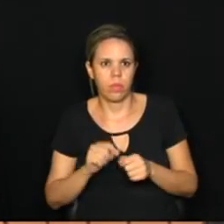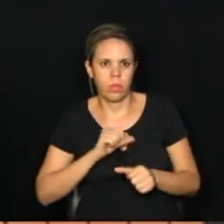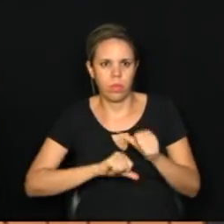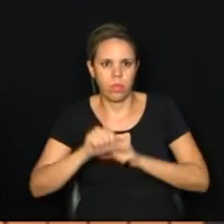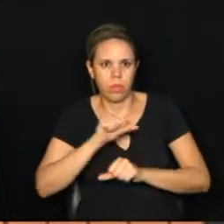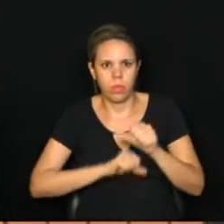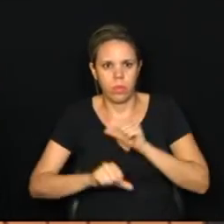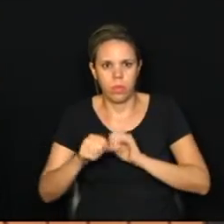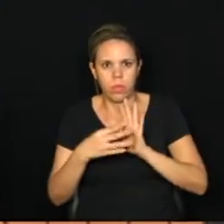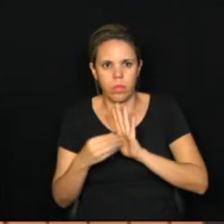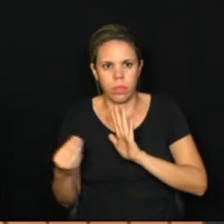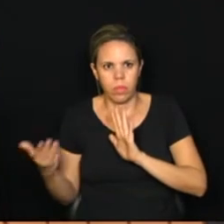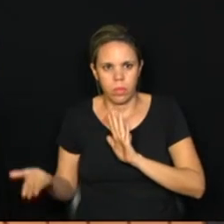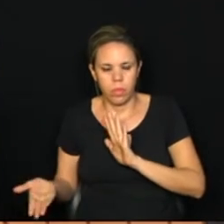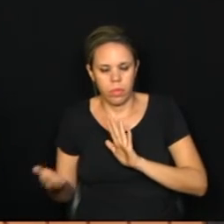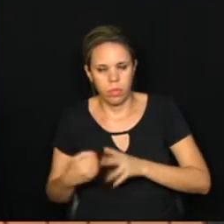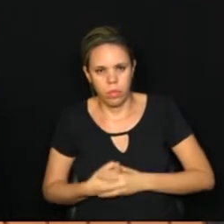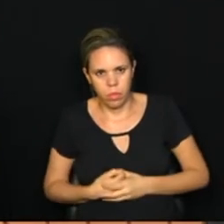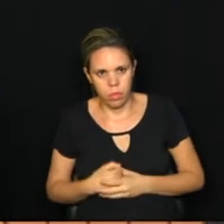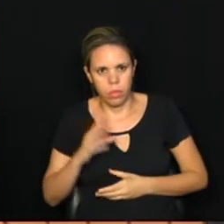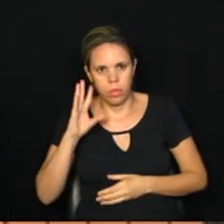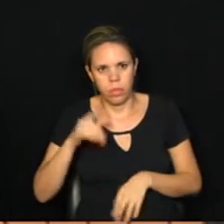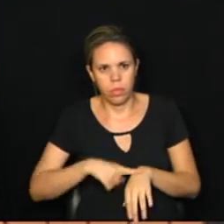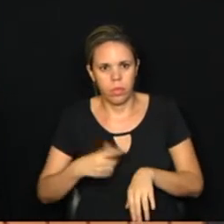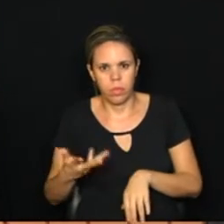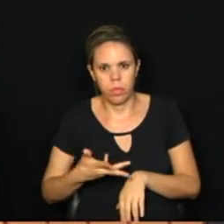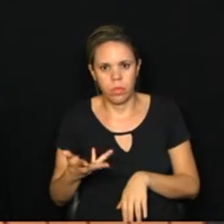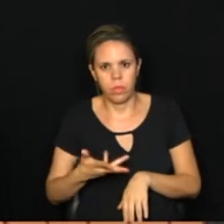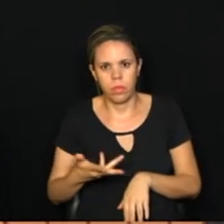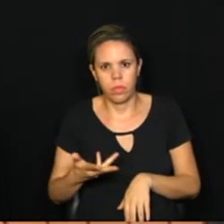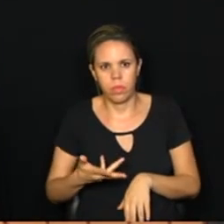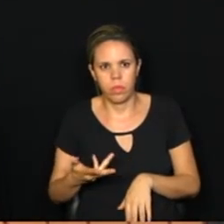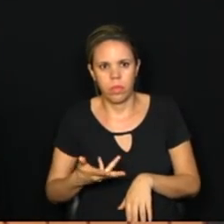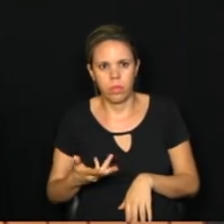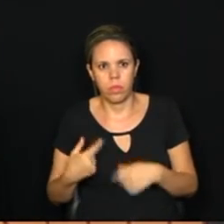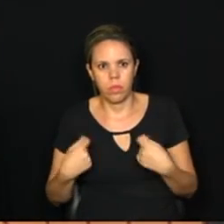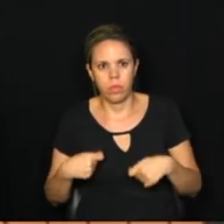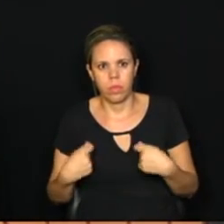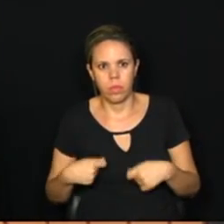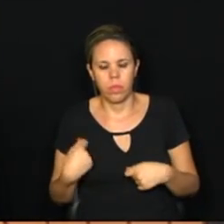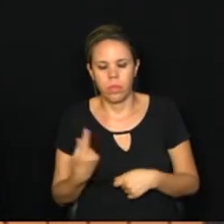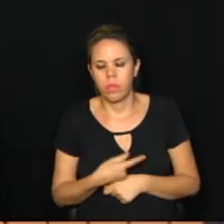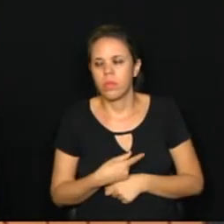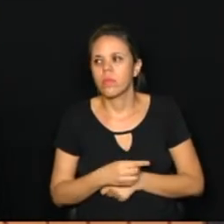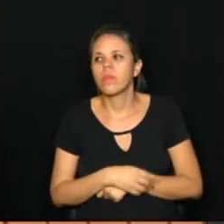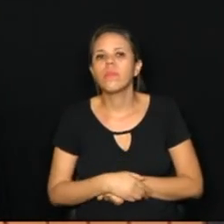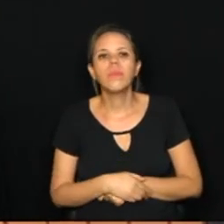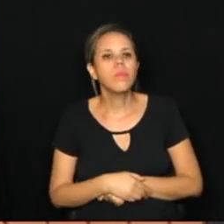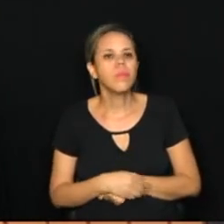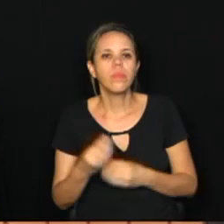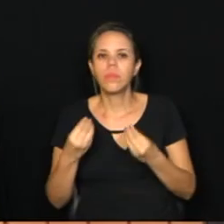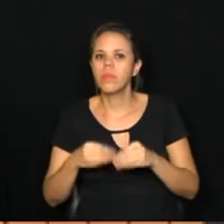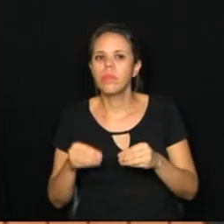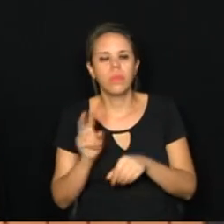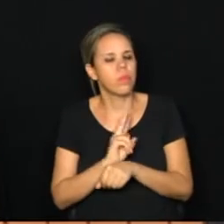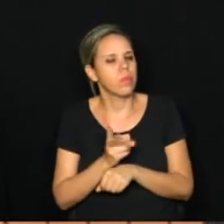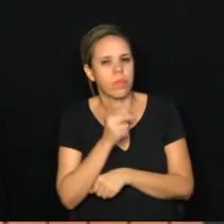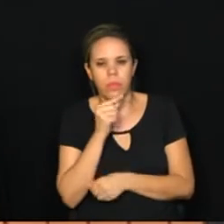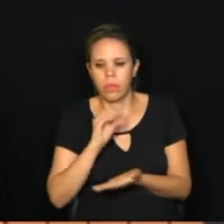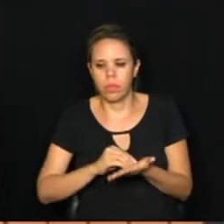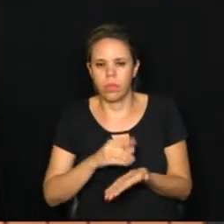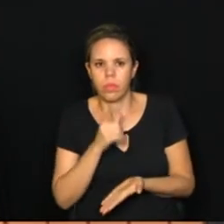de modelo em tempo e velocidade necessários para não comprometer a segurança hídrica da